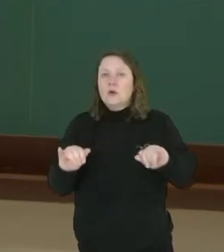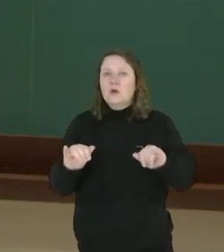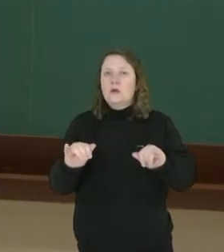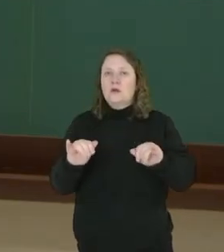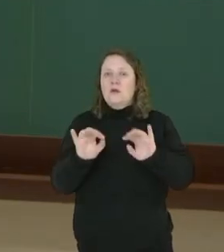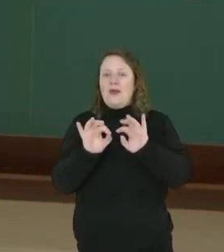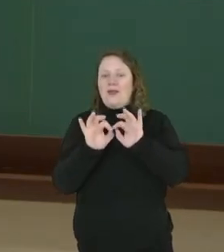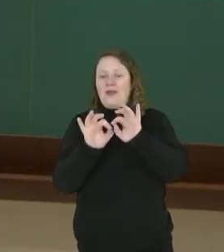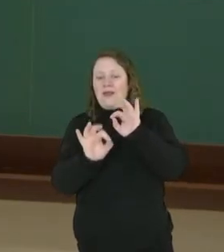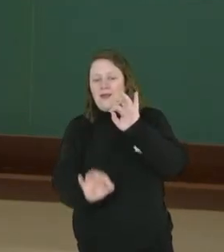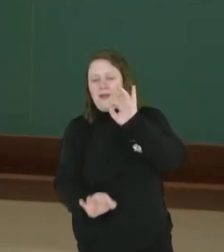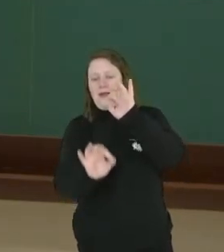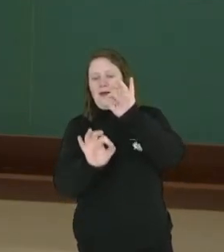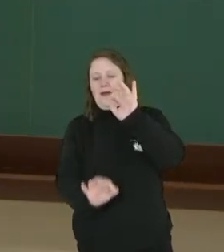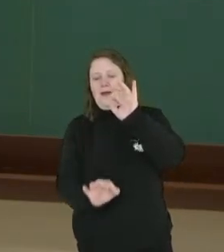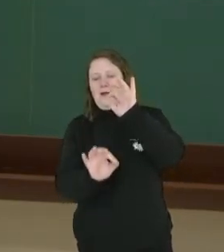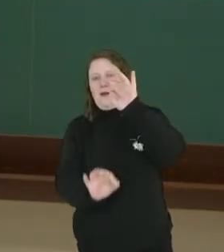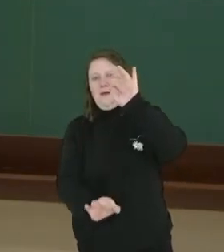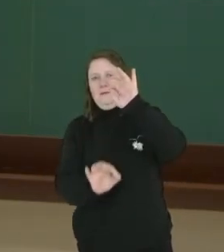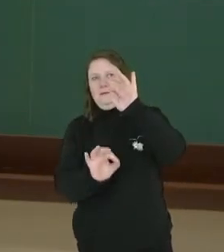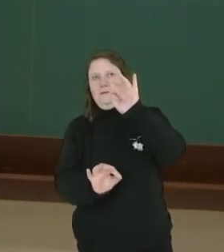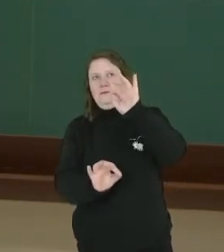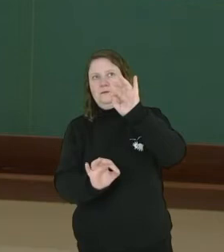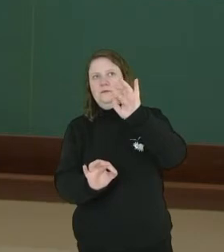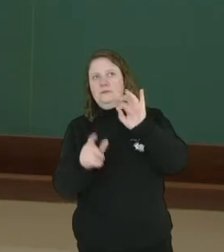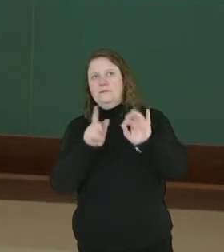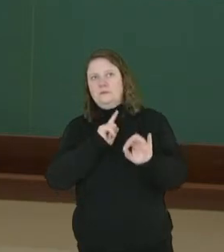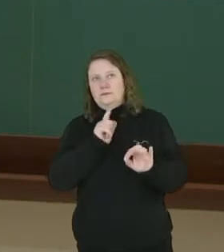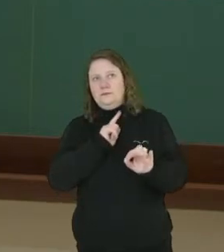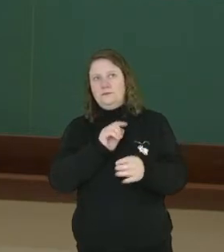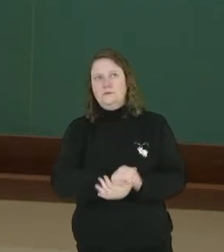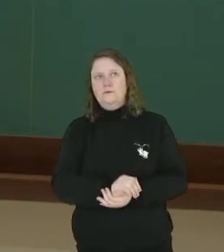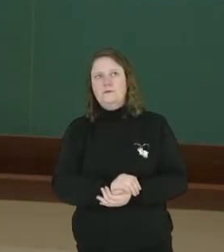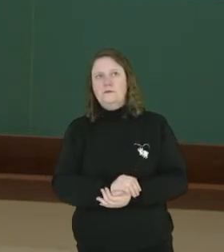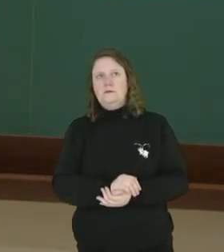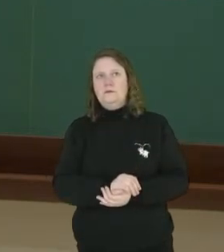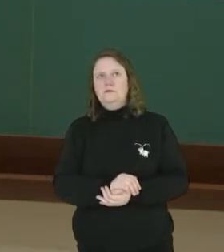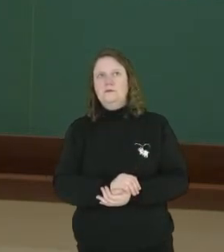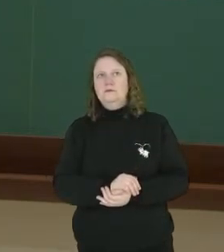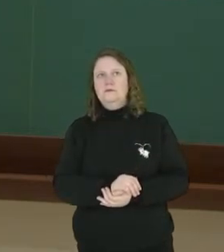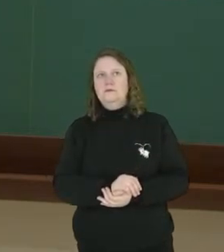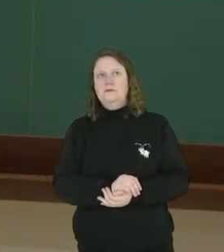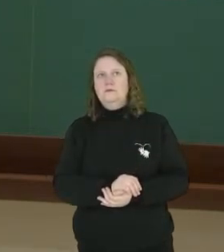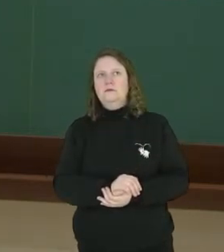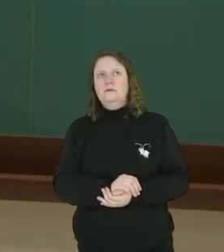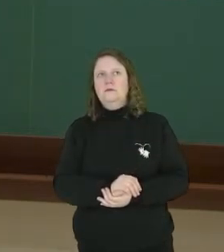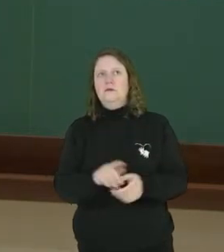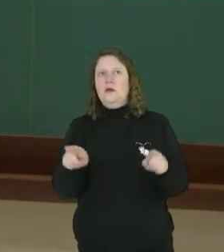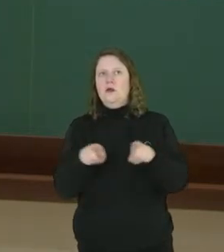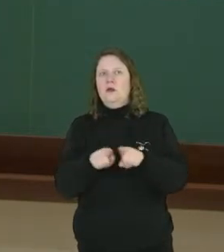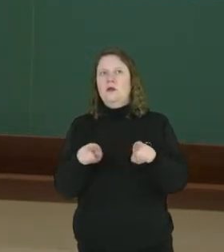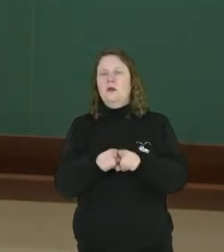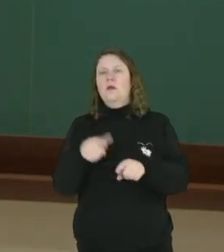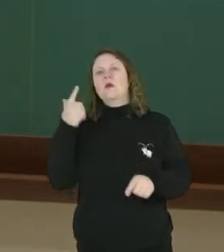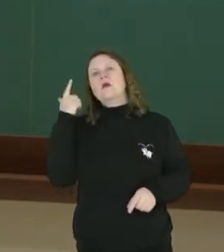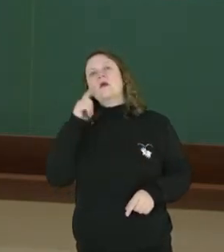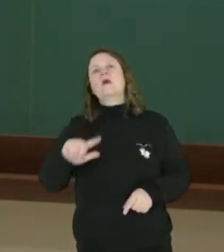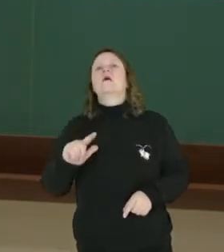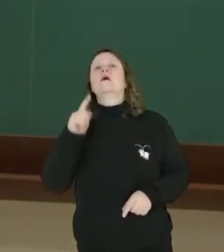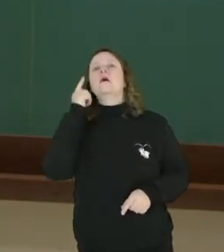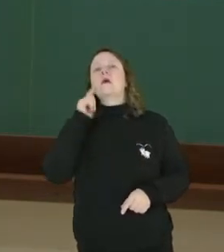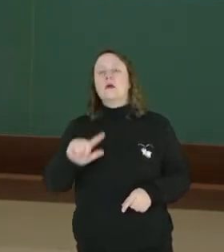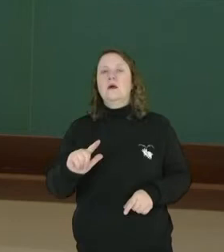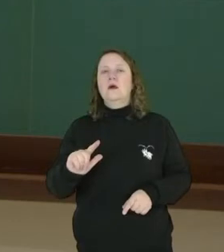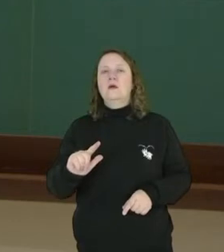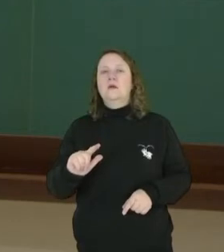porque o elástico está se distendendo, certo? Está aumentando, esticando, e você está ganhando energia cinética, quer dizer que está cada